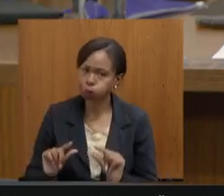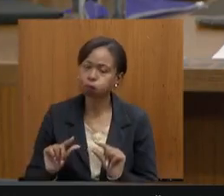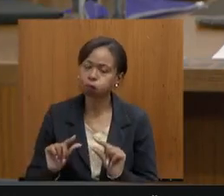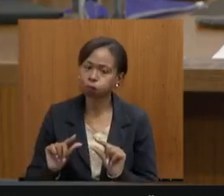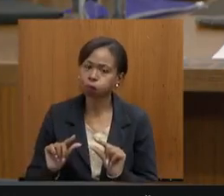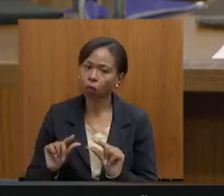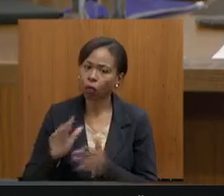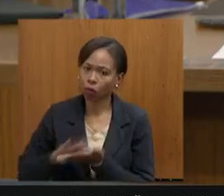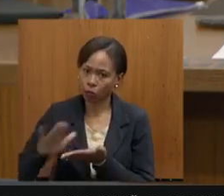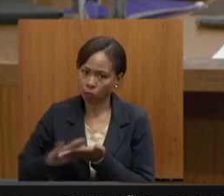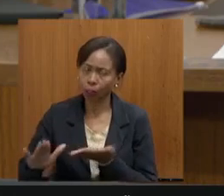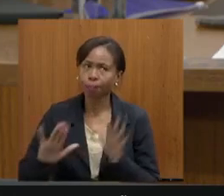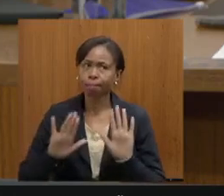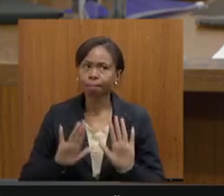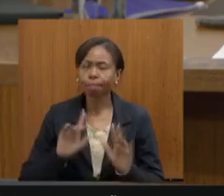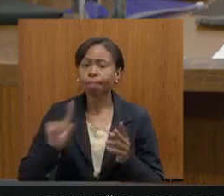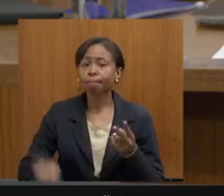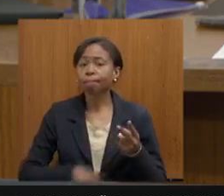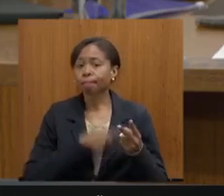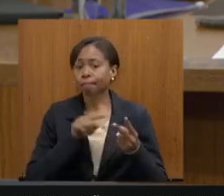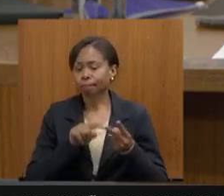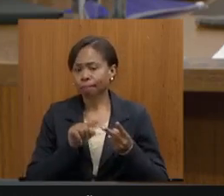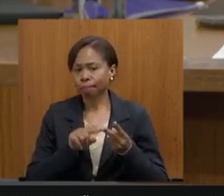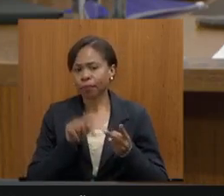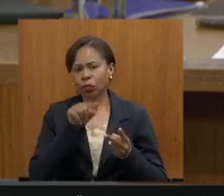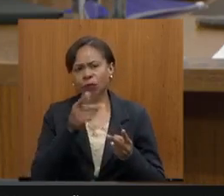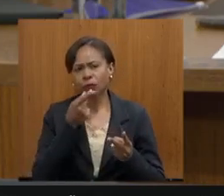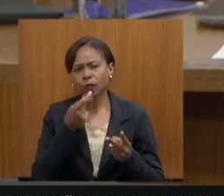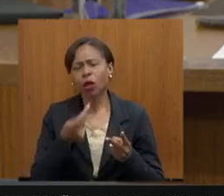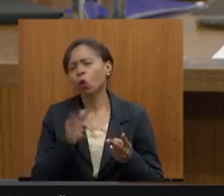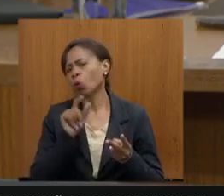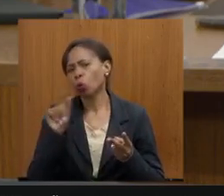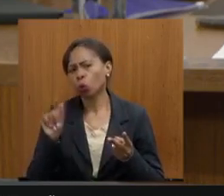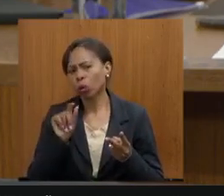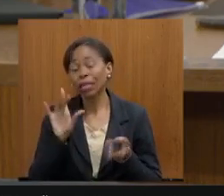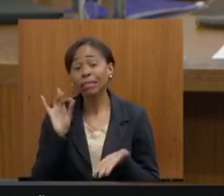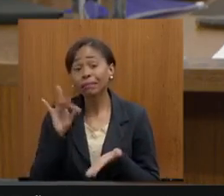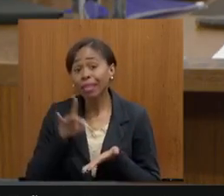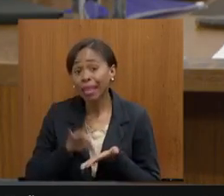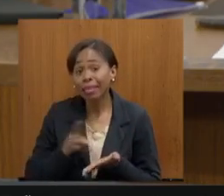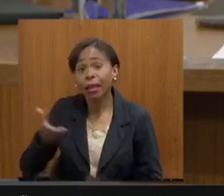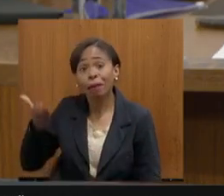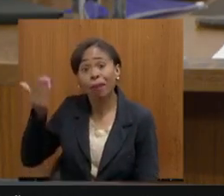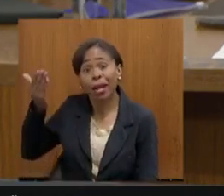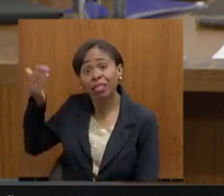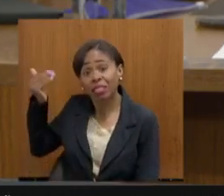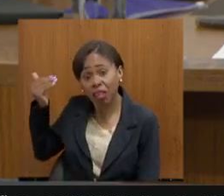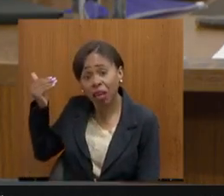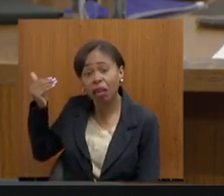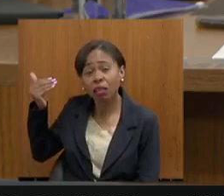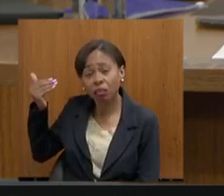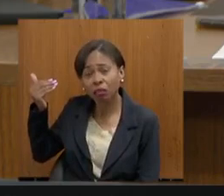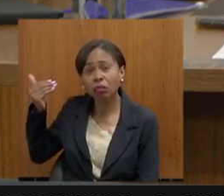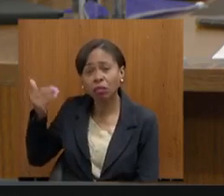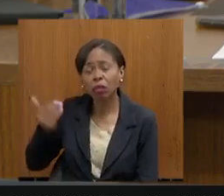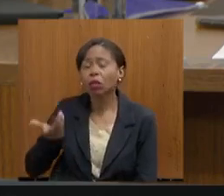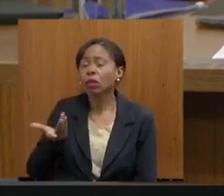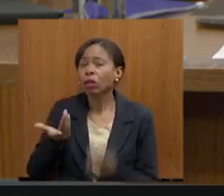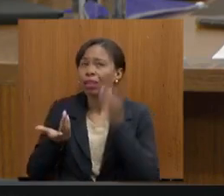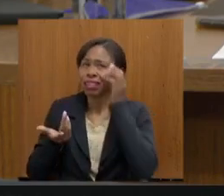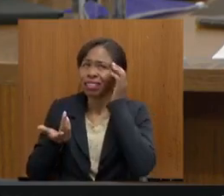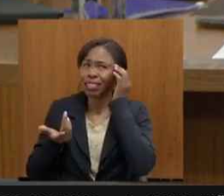e o senhor comentou isso eu não tive oportunidade de comentar aqui o fato no passado se distribuiu muito dividendo